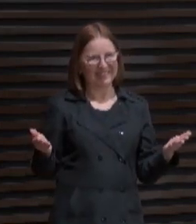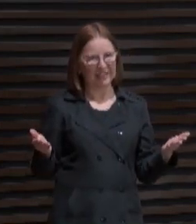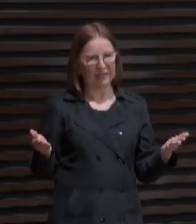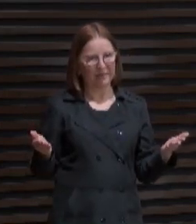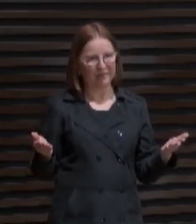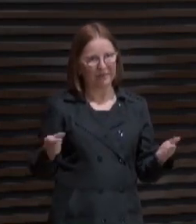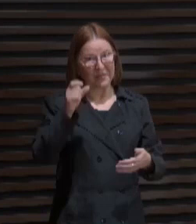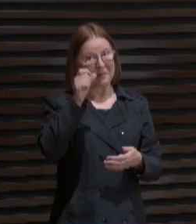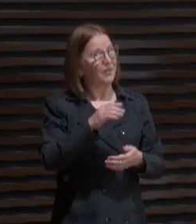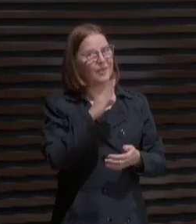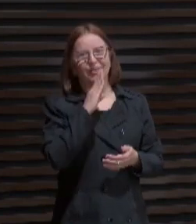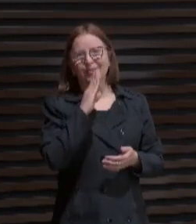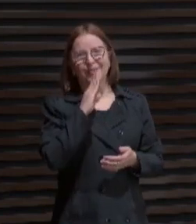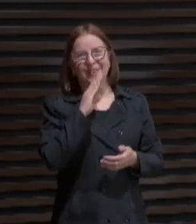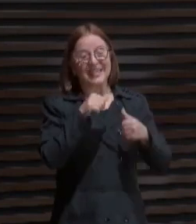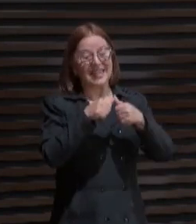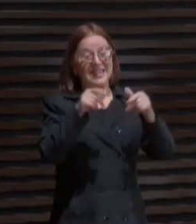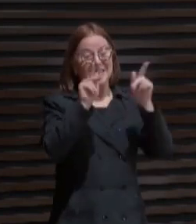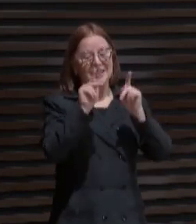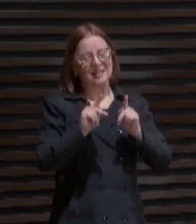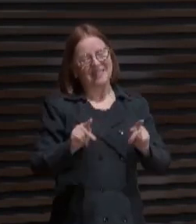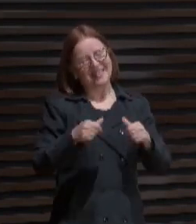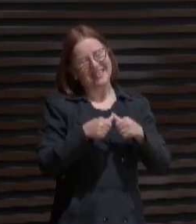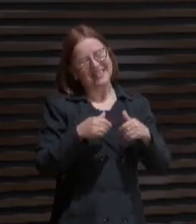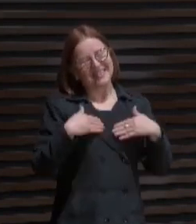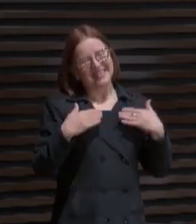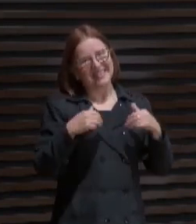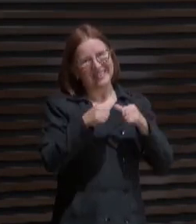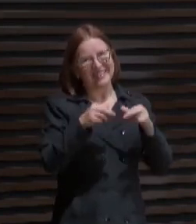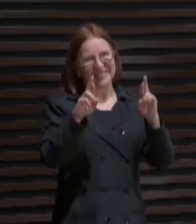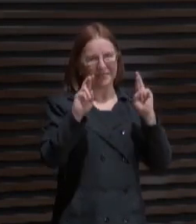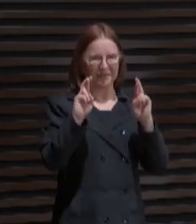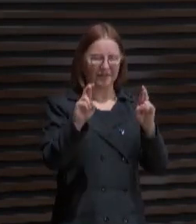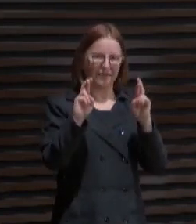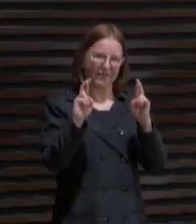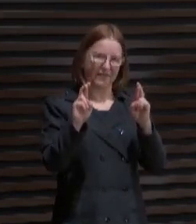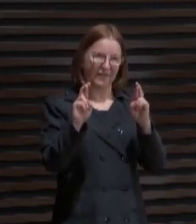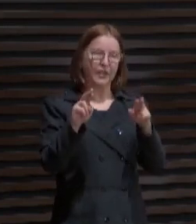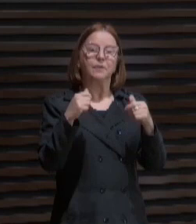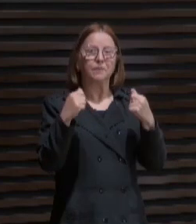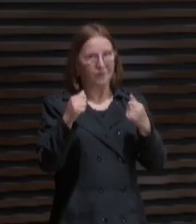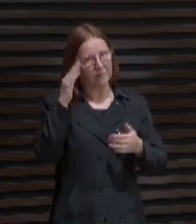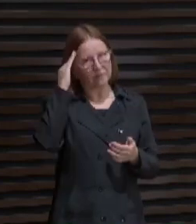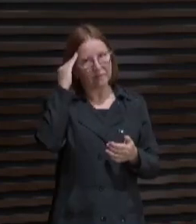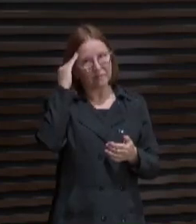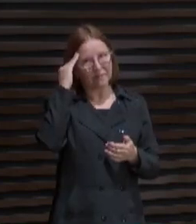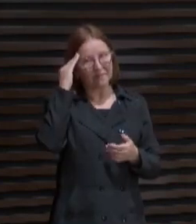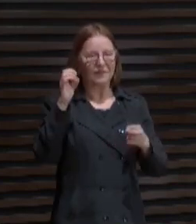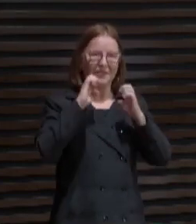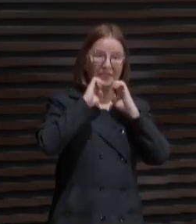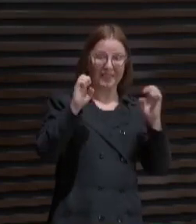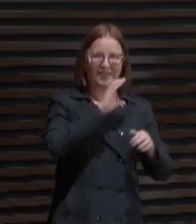aquele que não conhece essa paz, essa alegria e essa esperança, precisa saber que o Evangelho